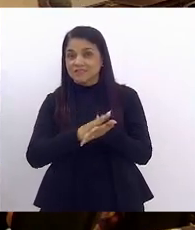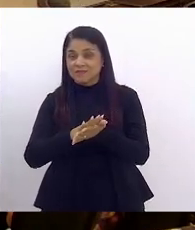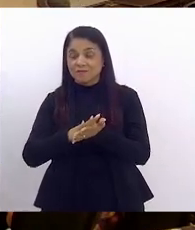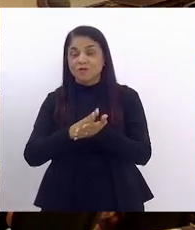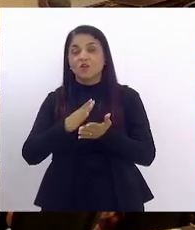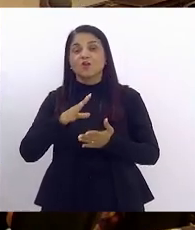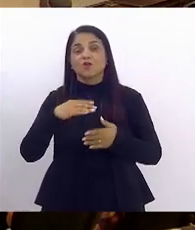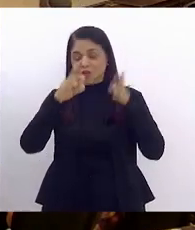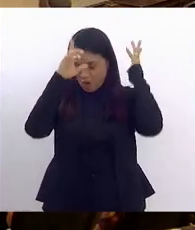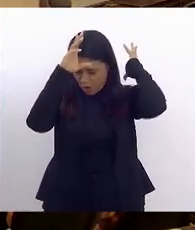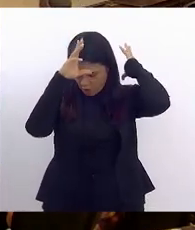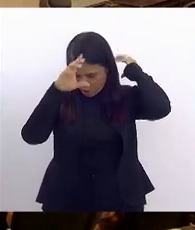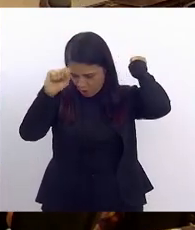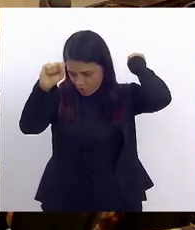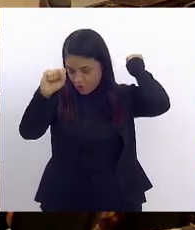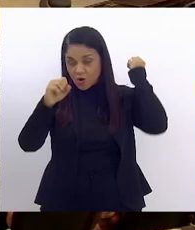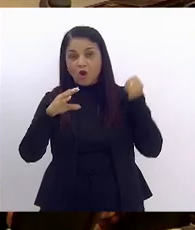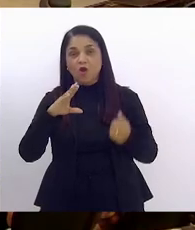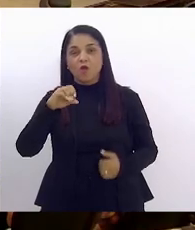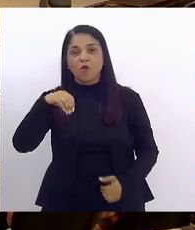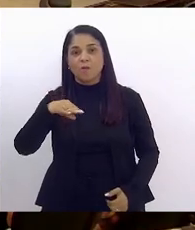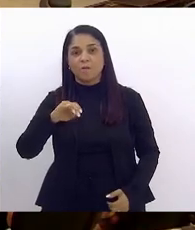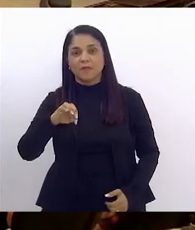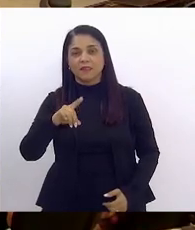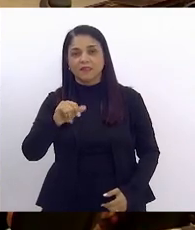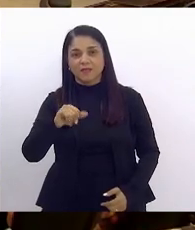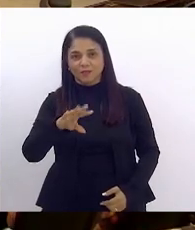Avelar, aí ele vai abrir o cofre.